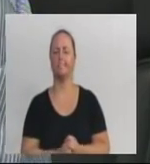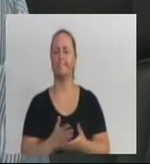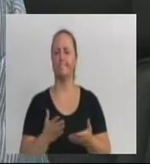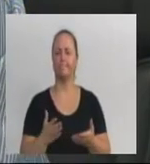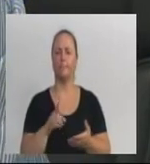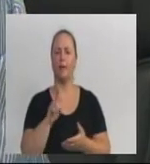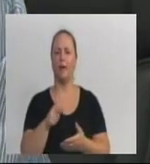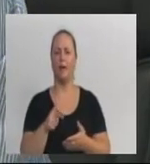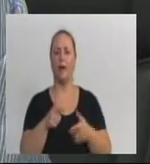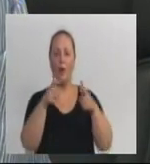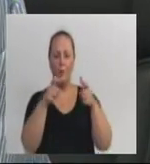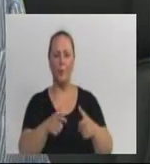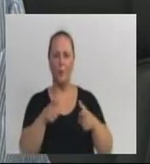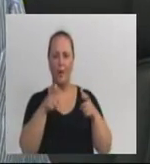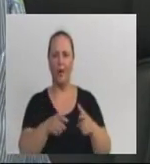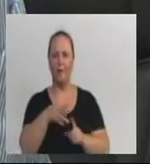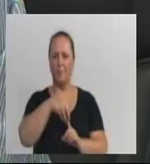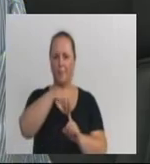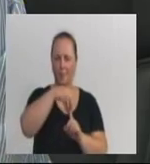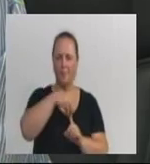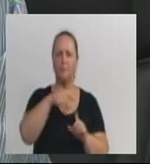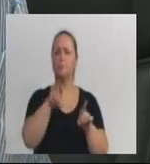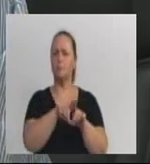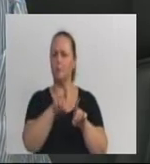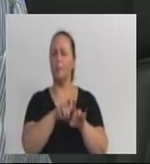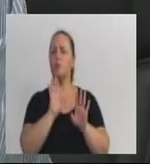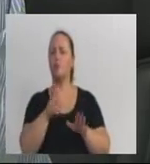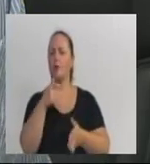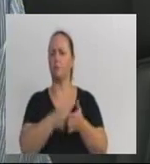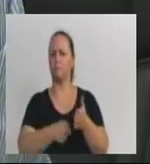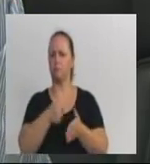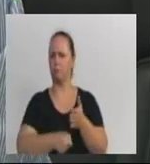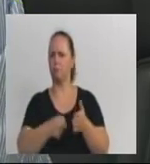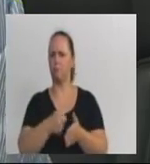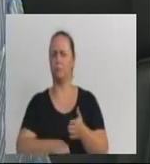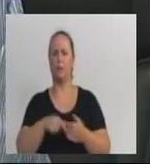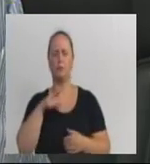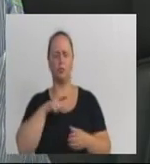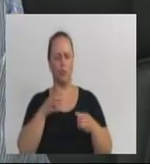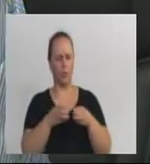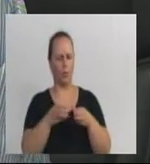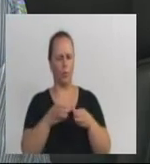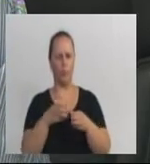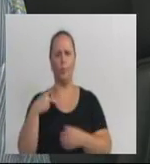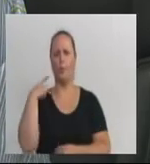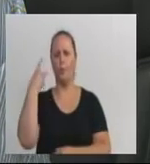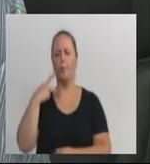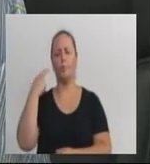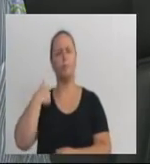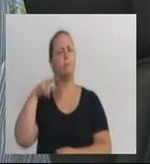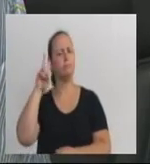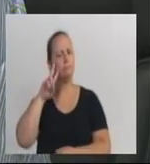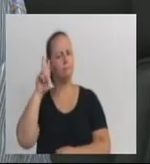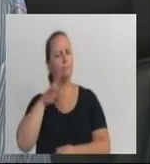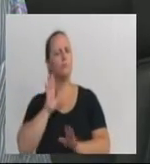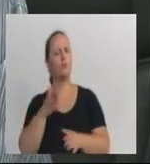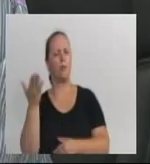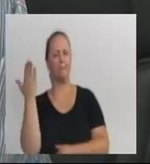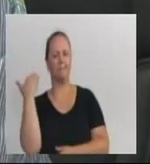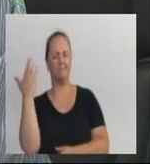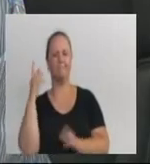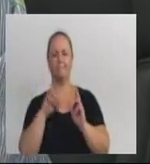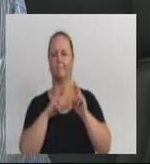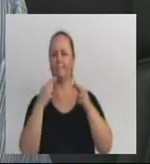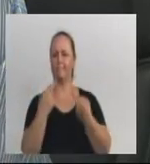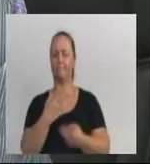das estações pré-embarque, também foi uma reivindicação que eu lembro do conjunto dos vereadores, lá na reunião com o gabinete prefeito, de